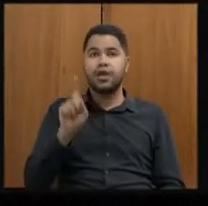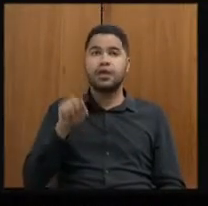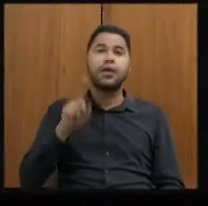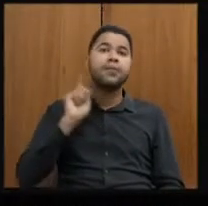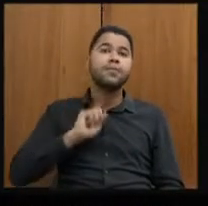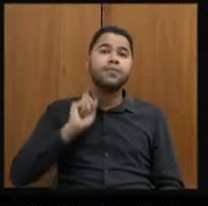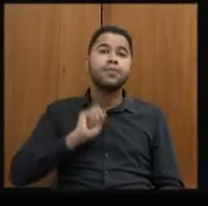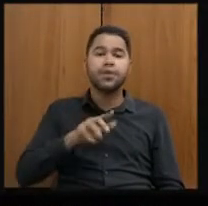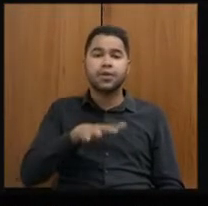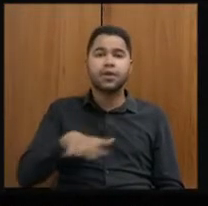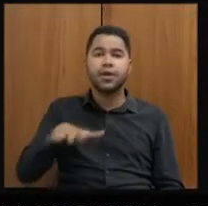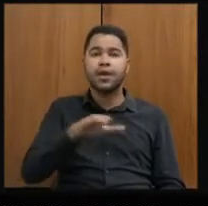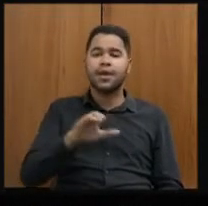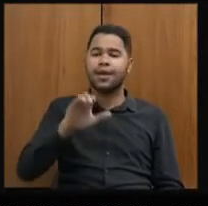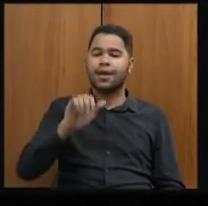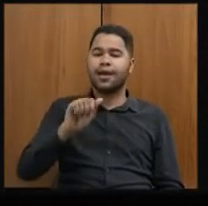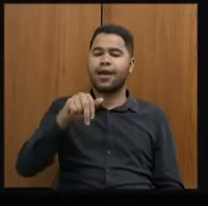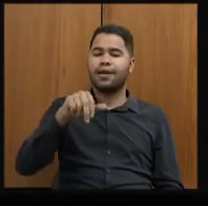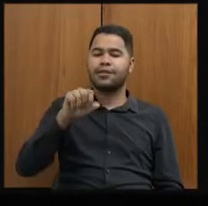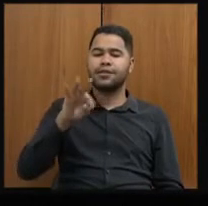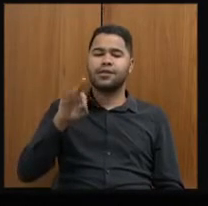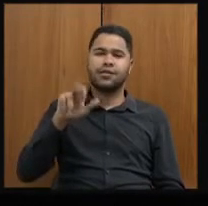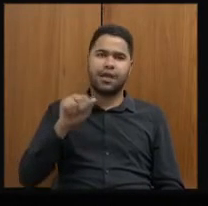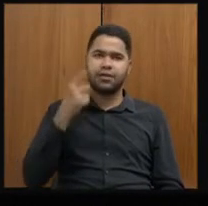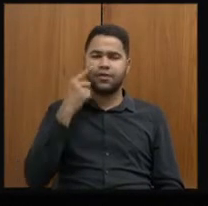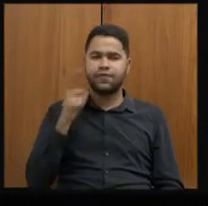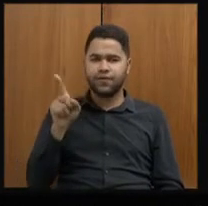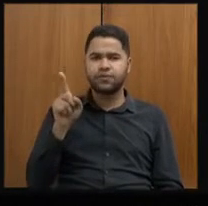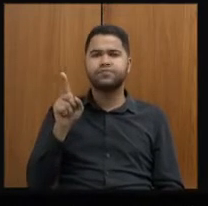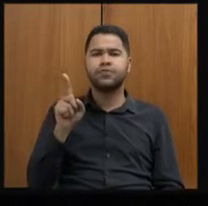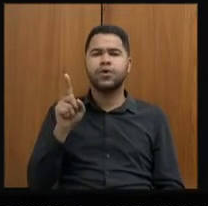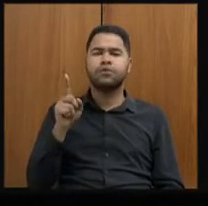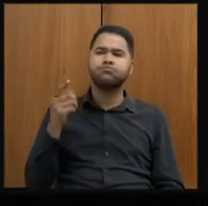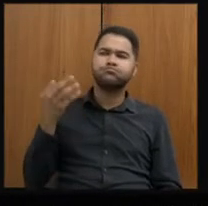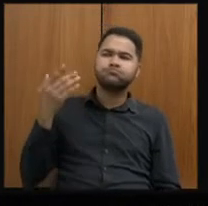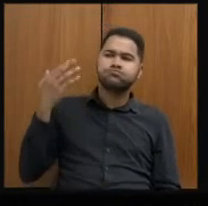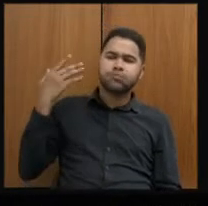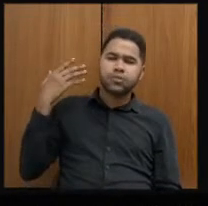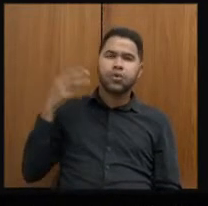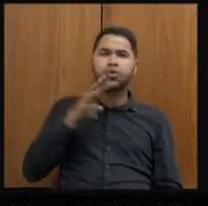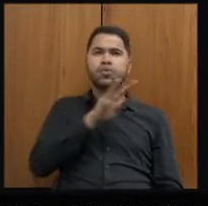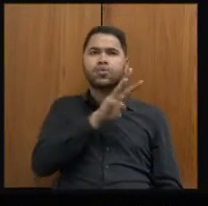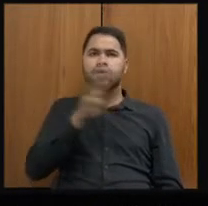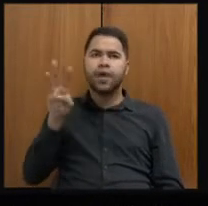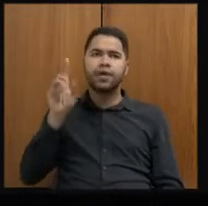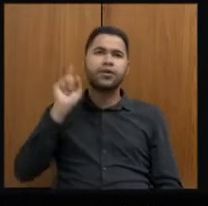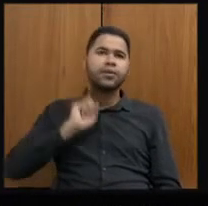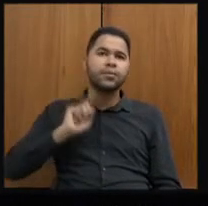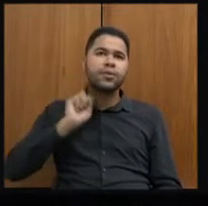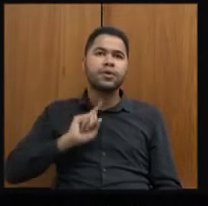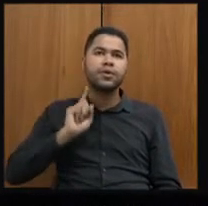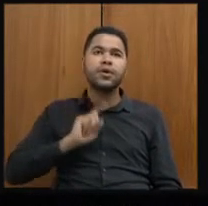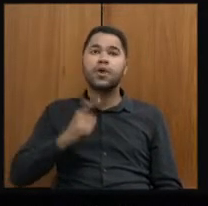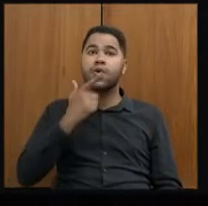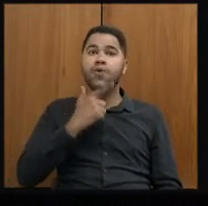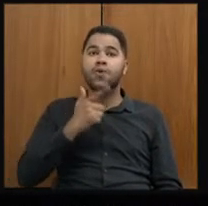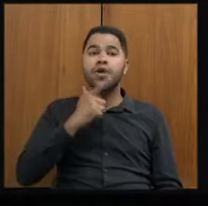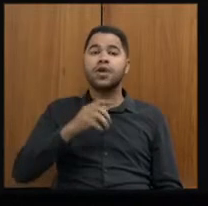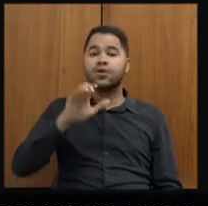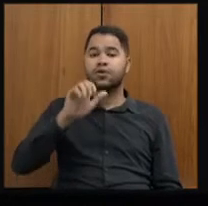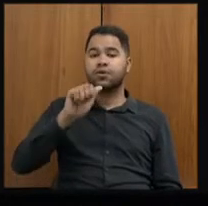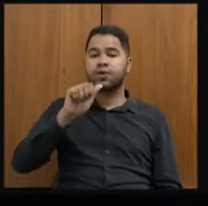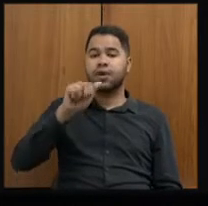da microrregião da Canastra todos viram aí nos últimos dias né um site americano colocando que o queijo Canastra